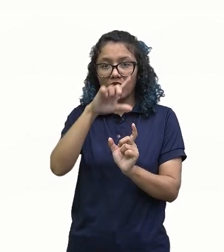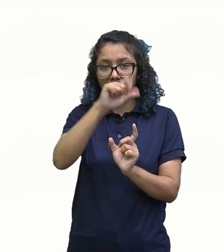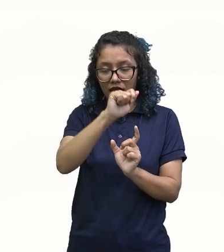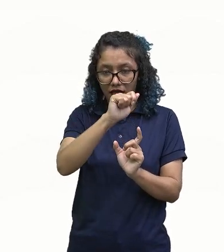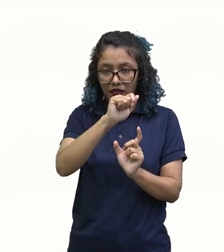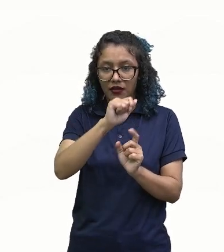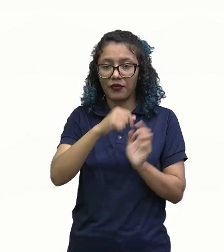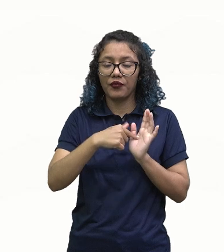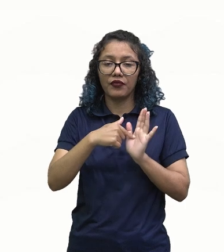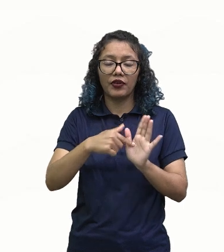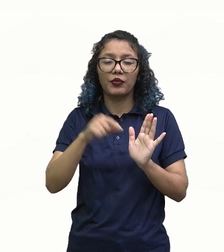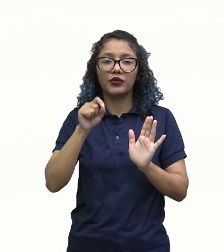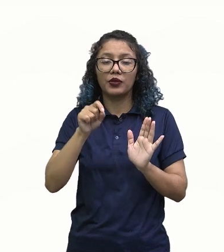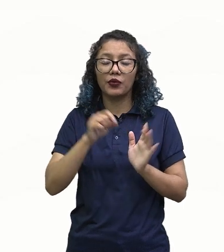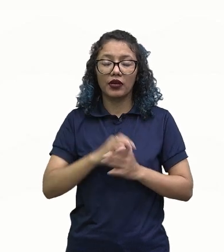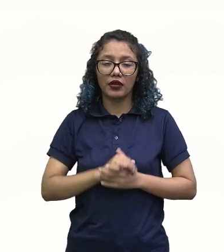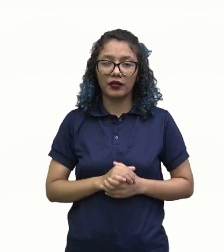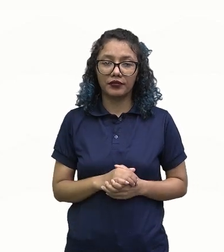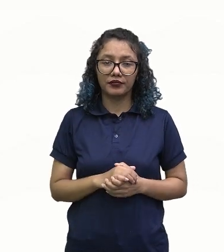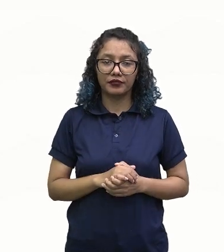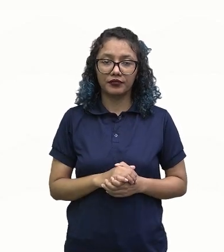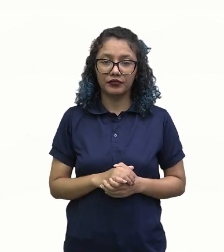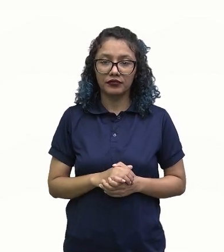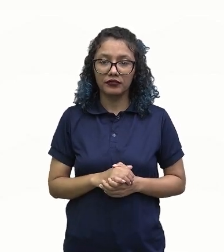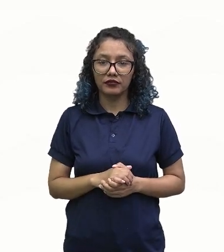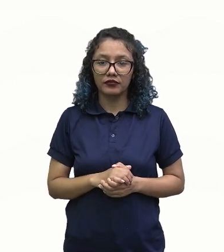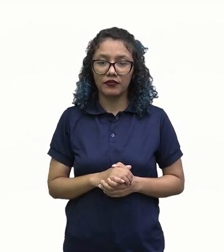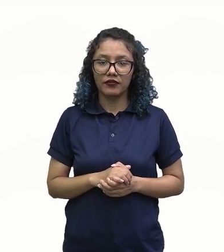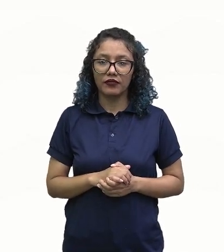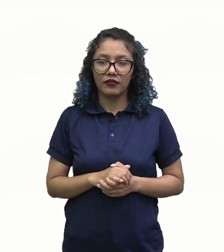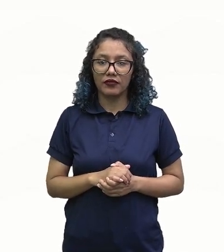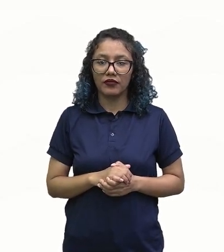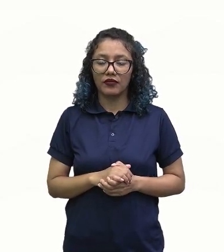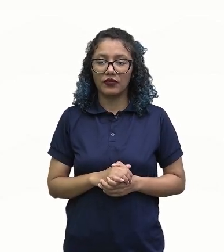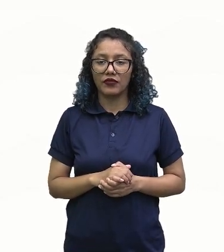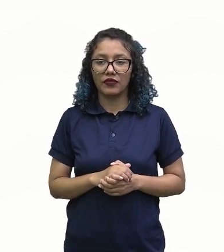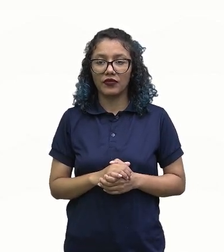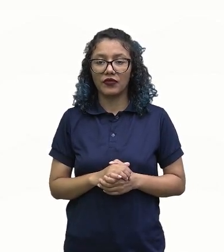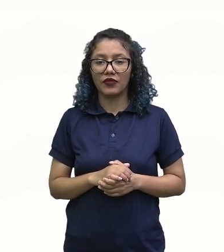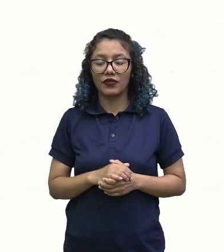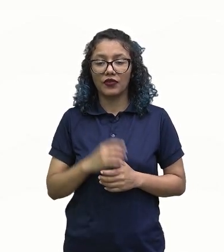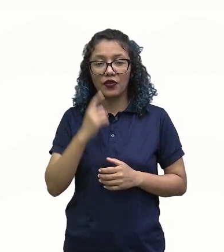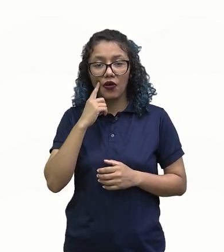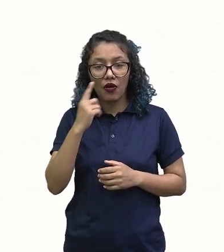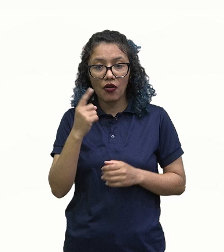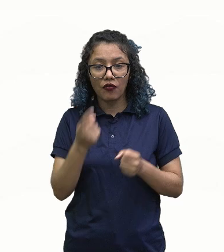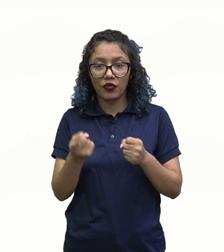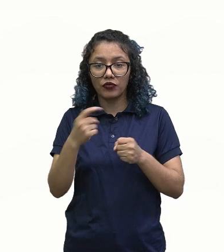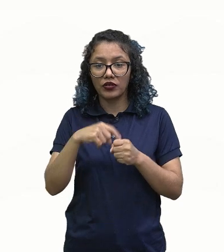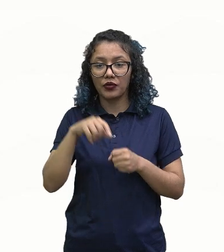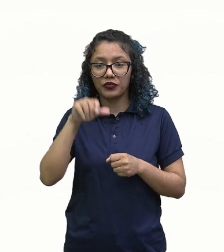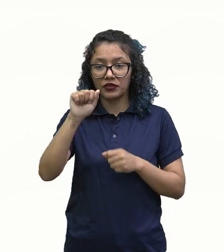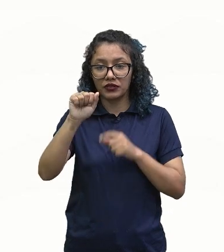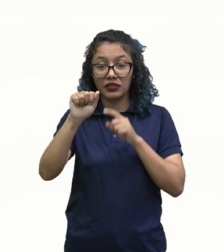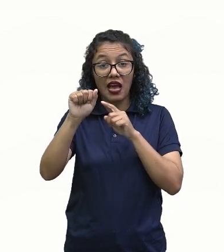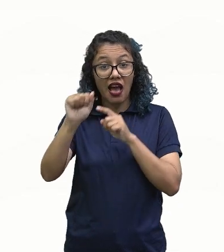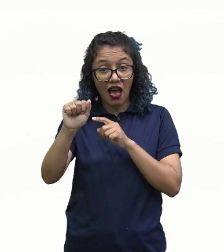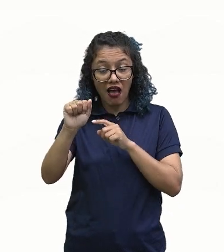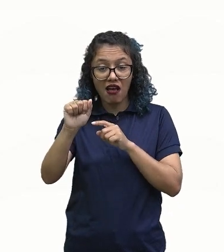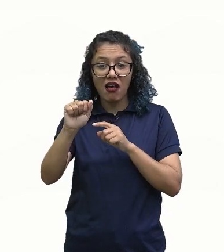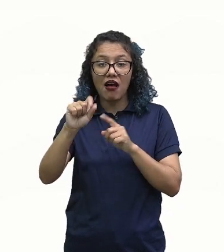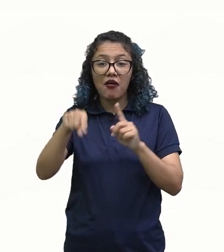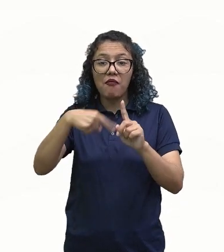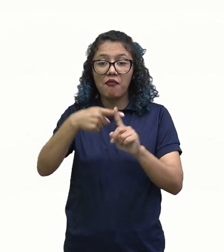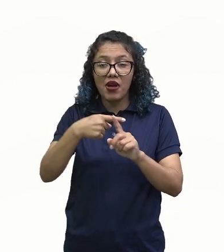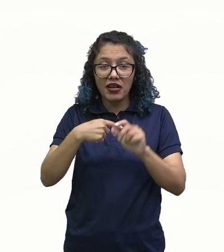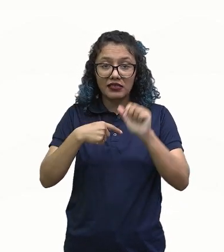vai indicar, né? Voltamos a. Mais o a aqui, e vai resultar